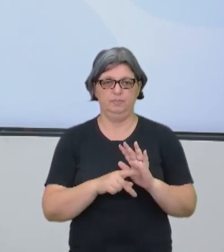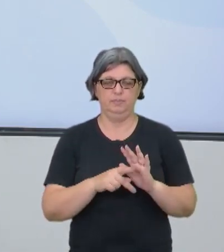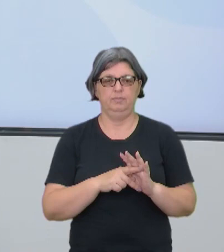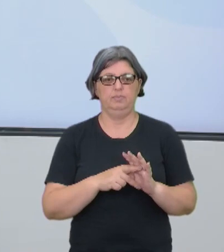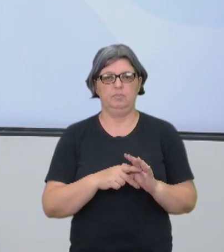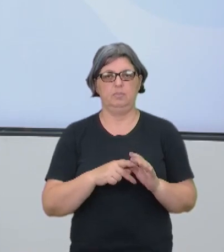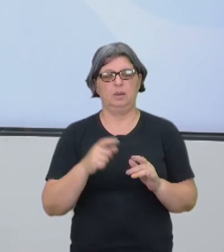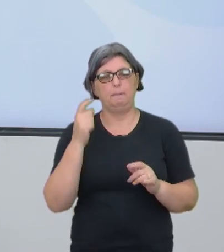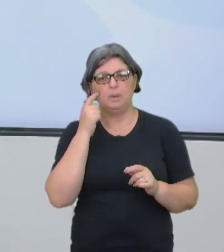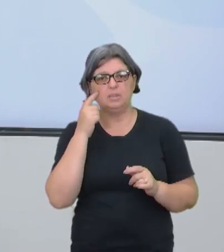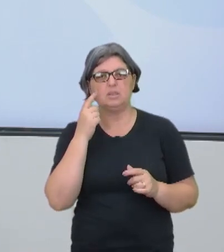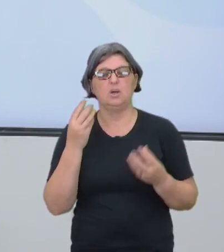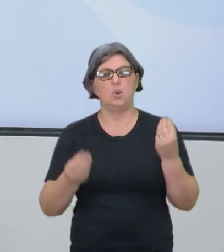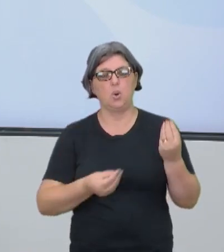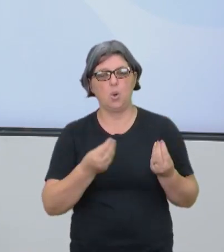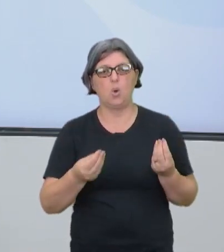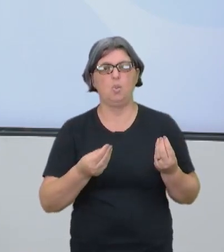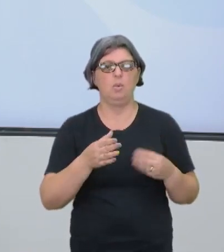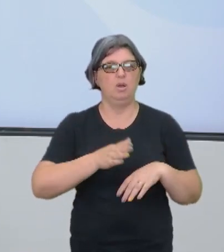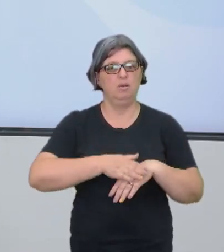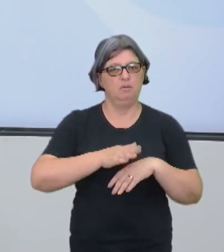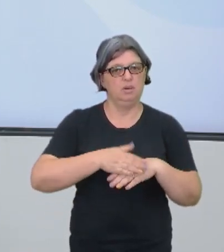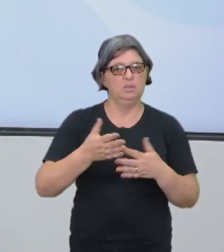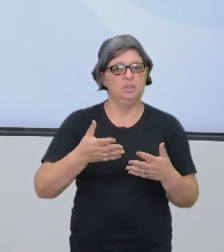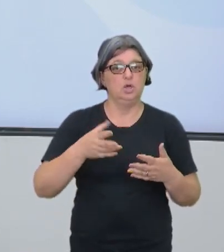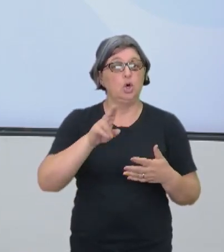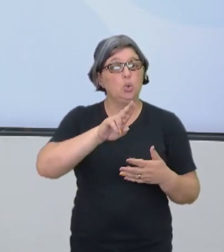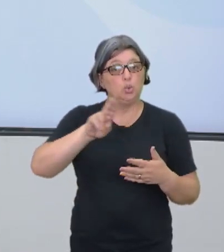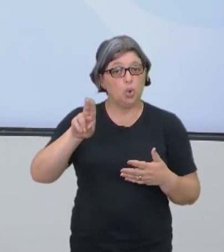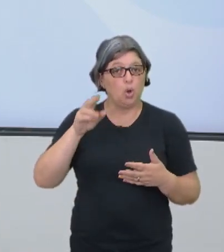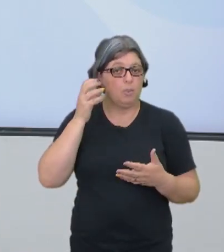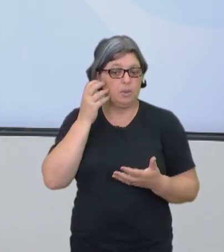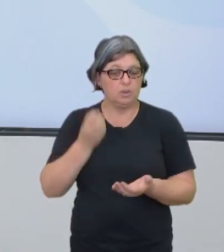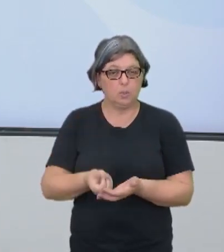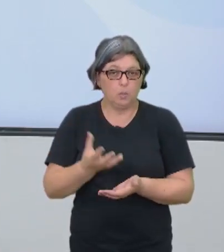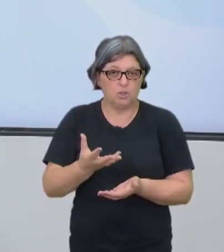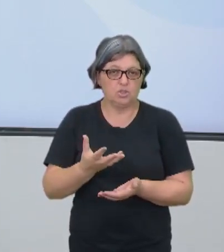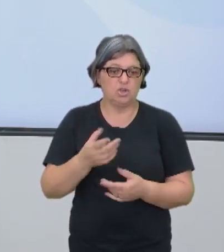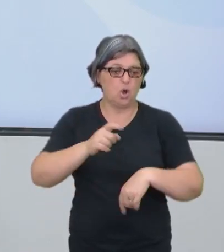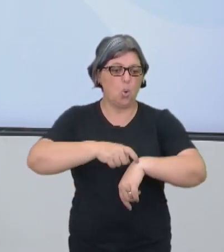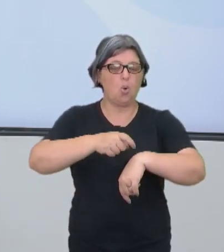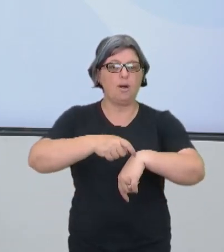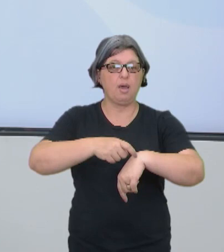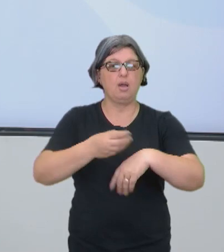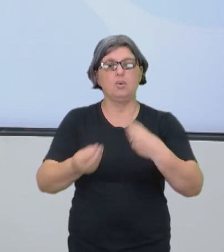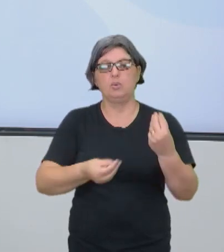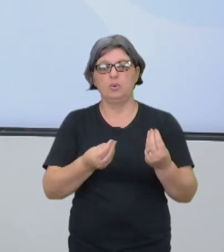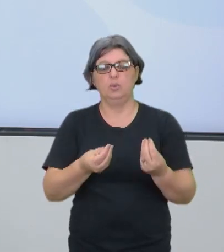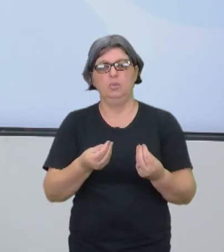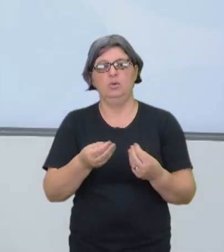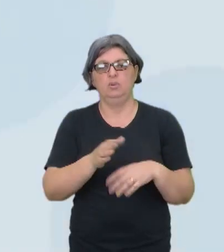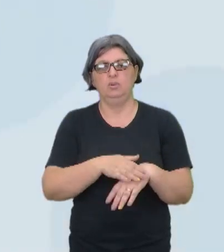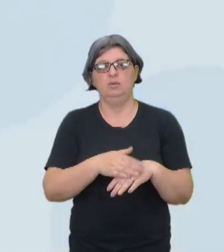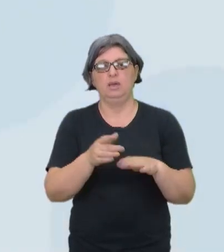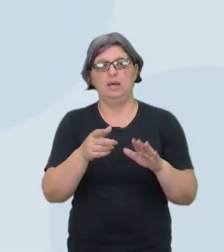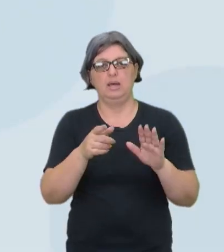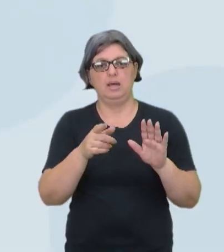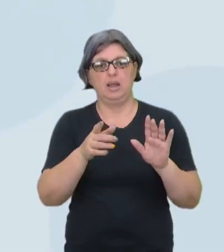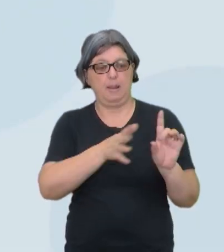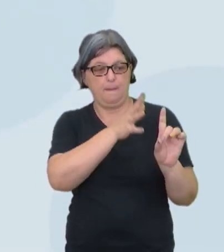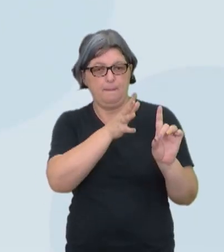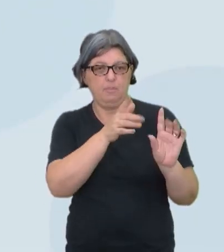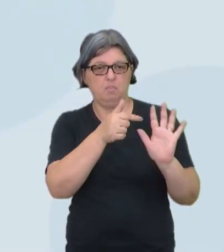pensar numa saudação, como que seria o nome do seu podcast, o horário, como que funcionaria as